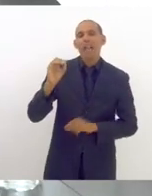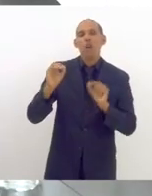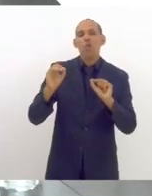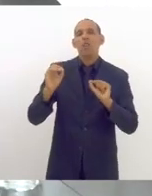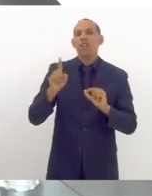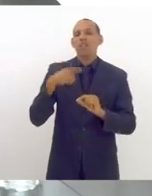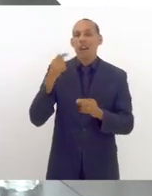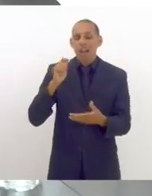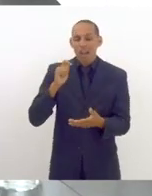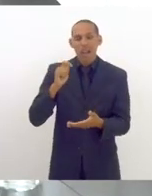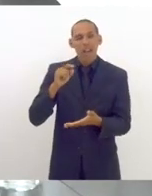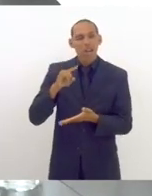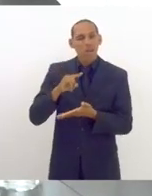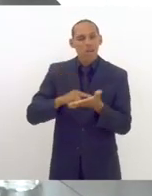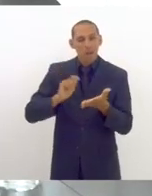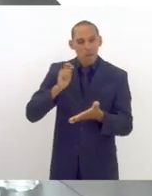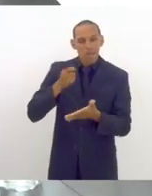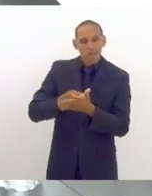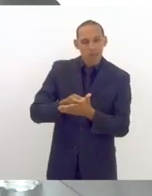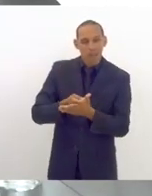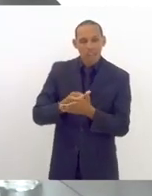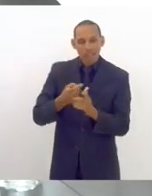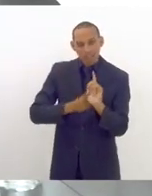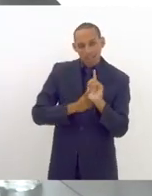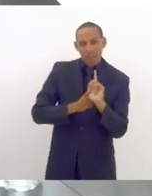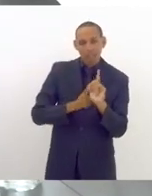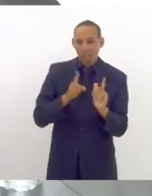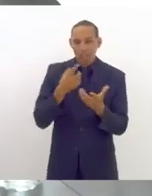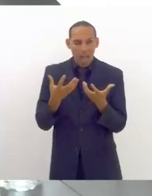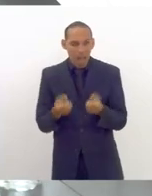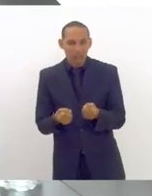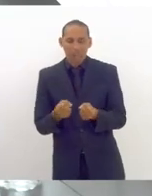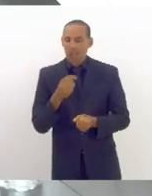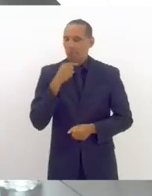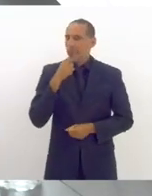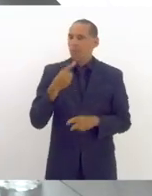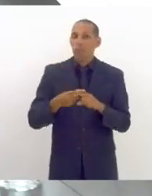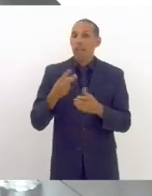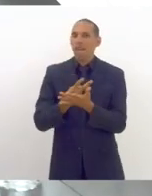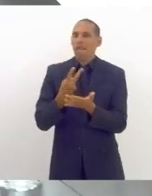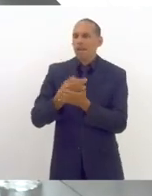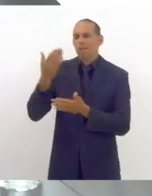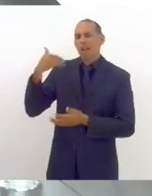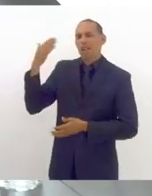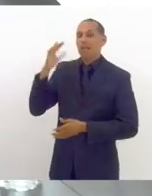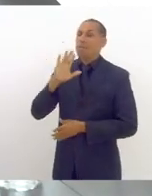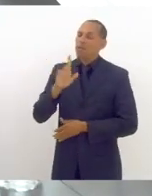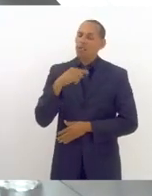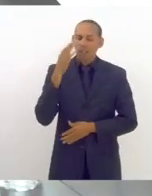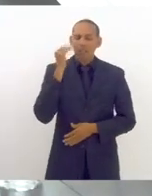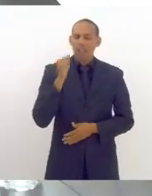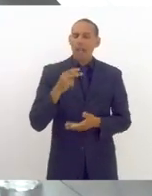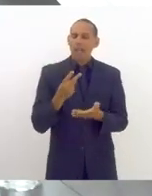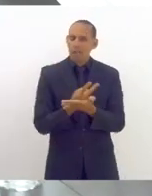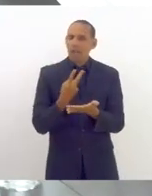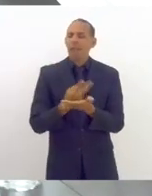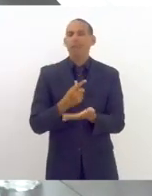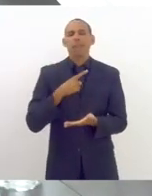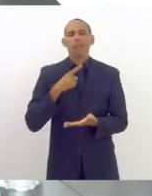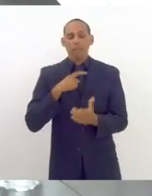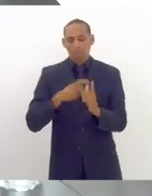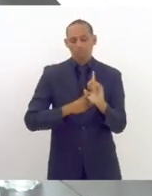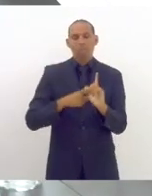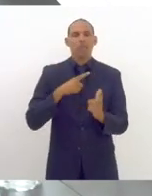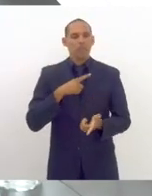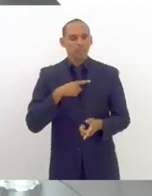despesa dessa por um erro do passado e nem por isso a gente não reconhece que existe o erro e o débito temos que buscar